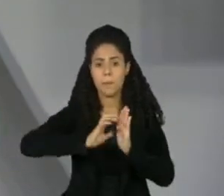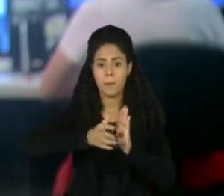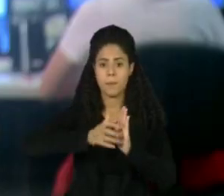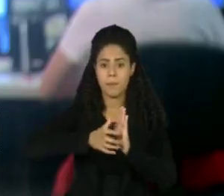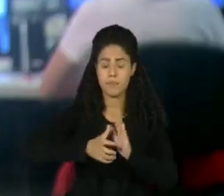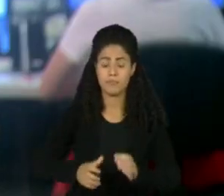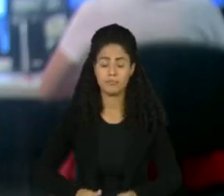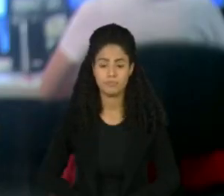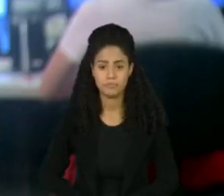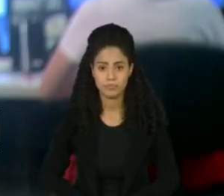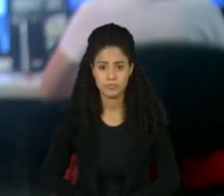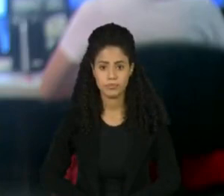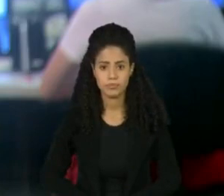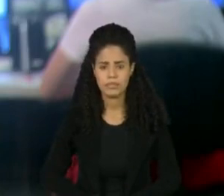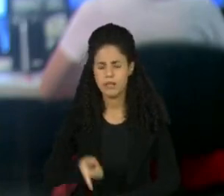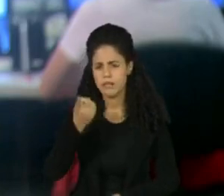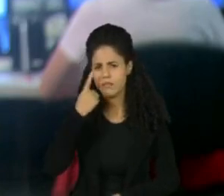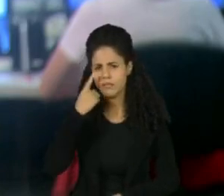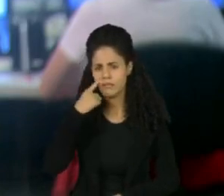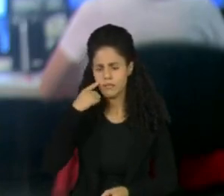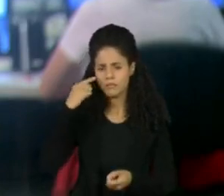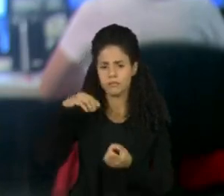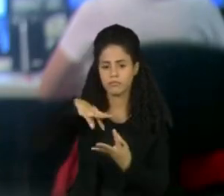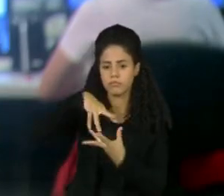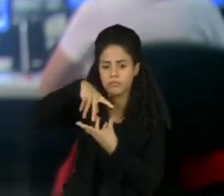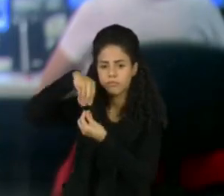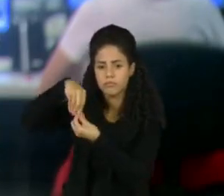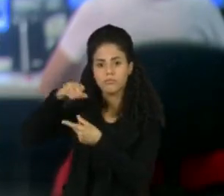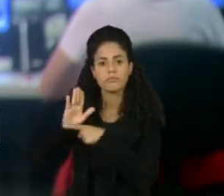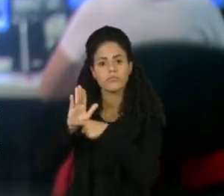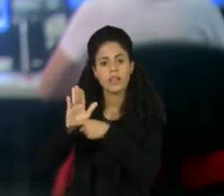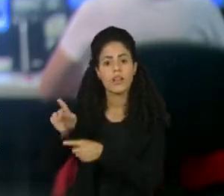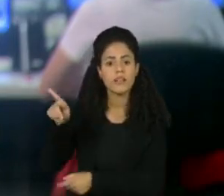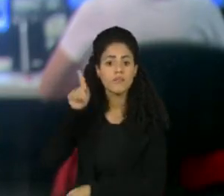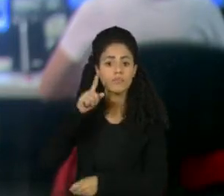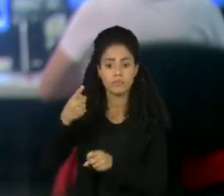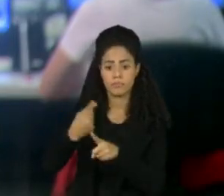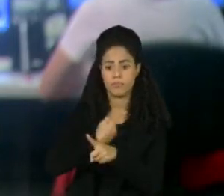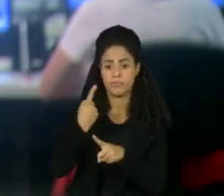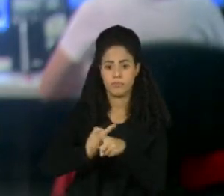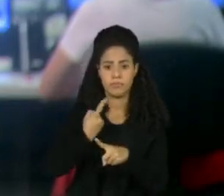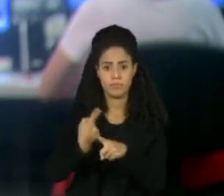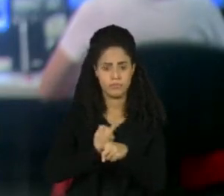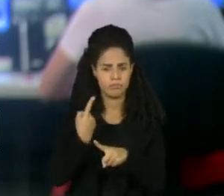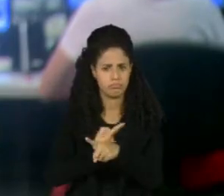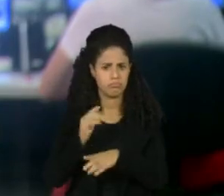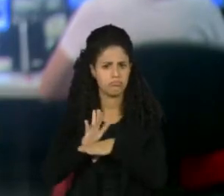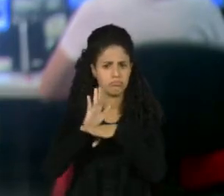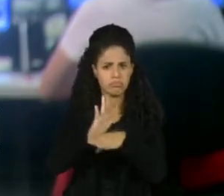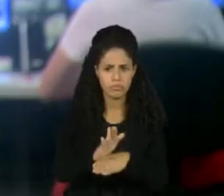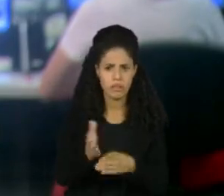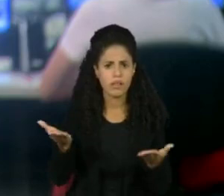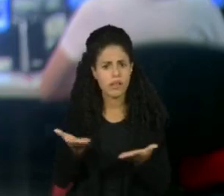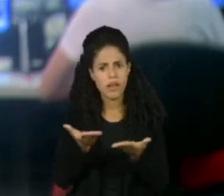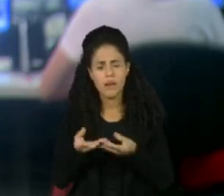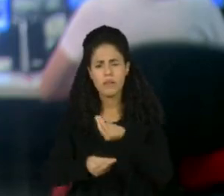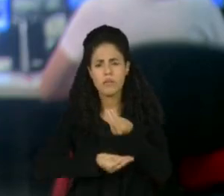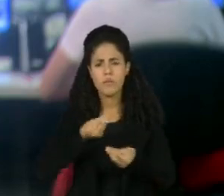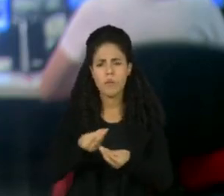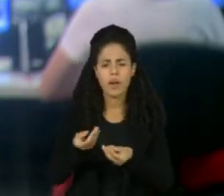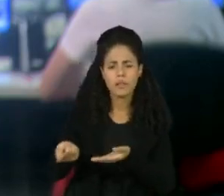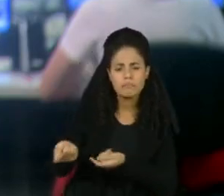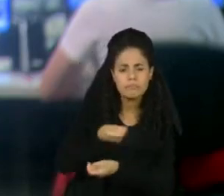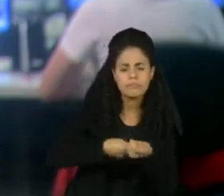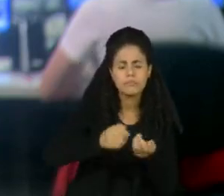Conservador. Parte da imprensa britânica aposta que, apesar da pressão, o premier deve se salvar. Mas terá de